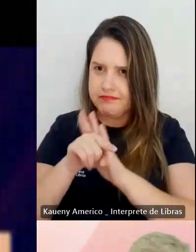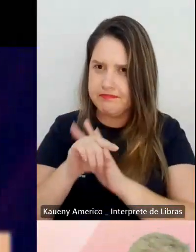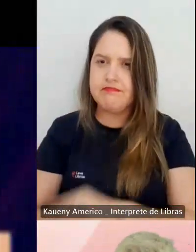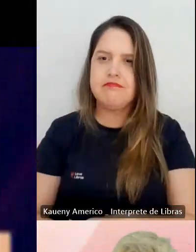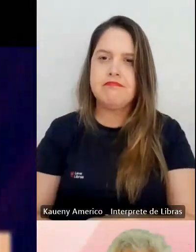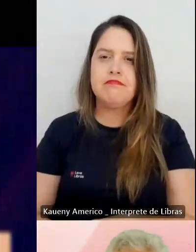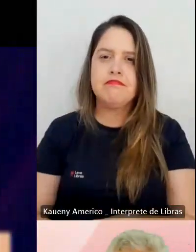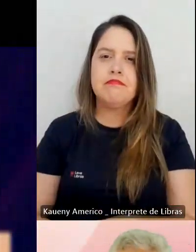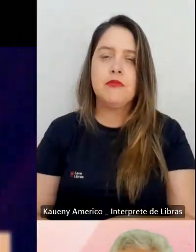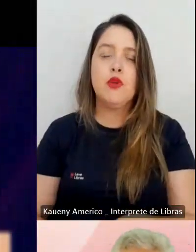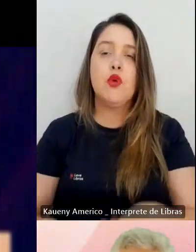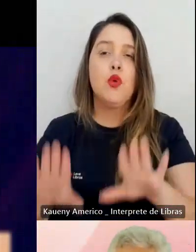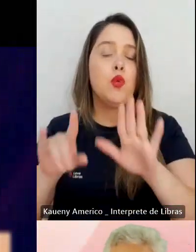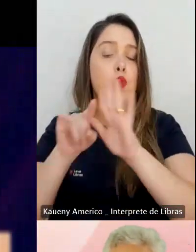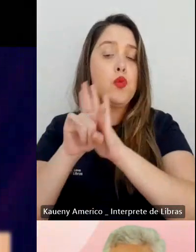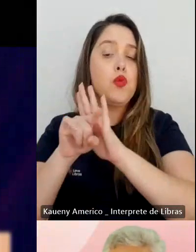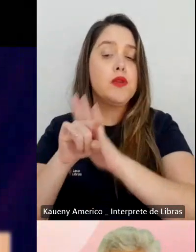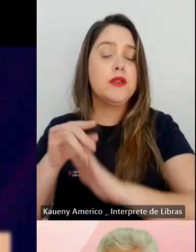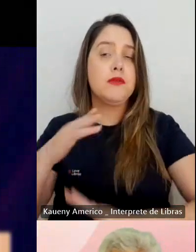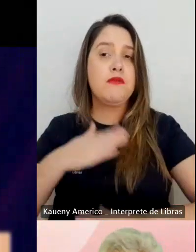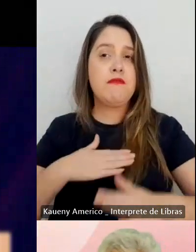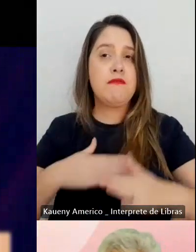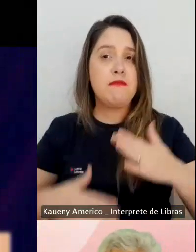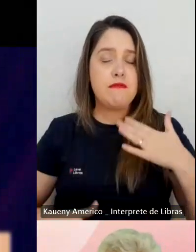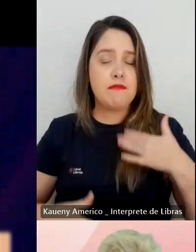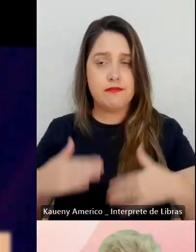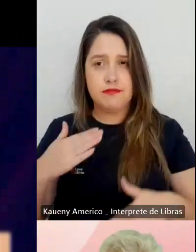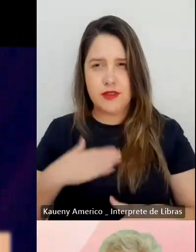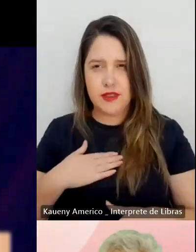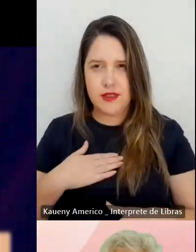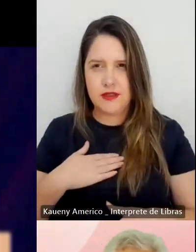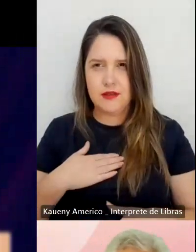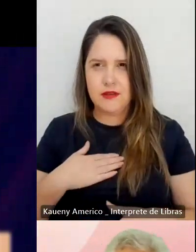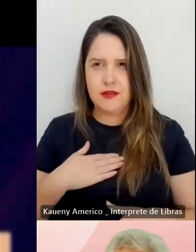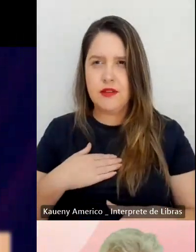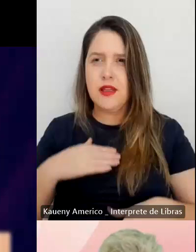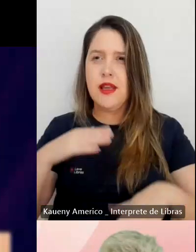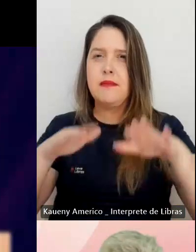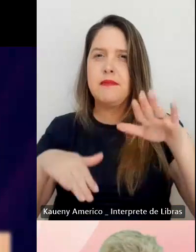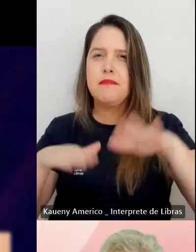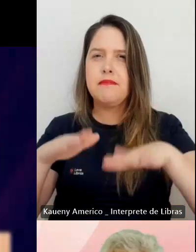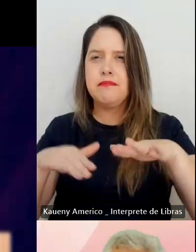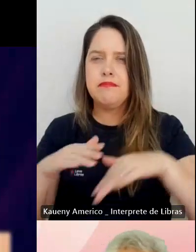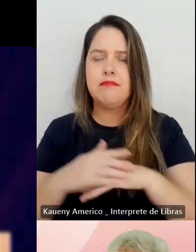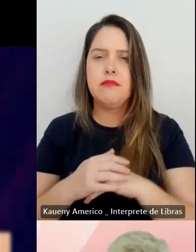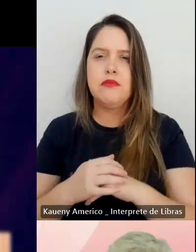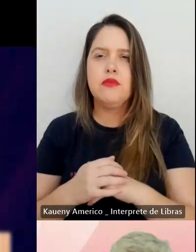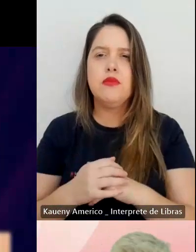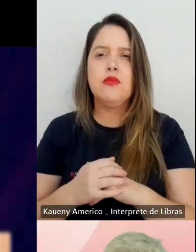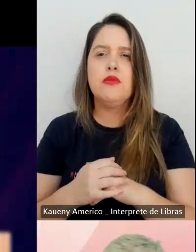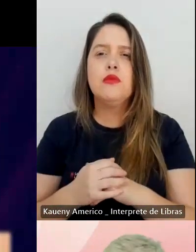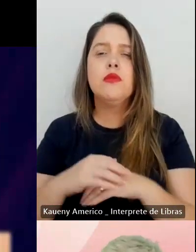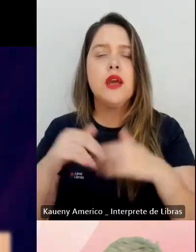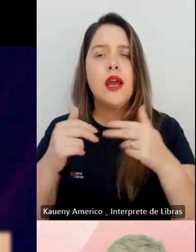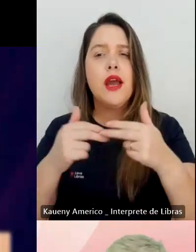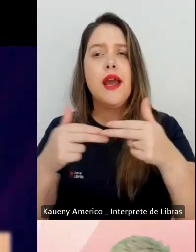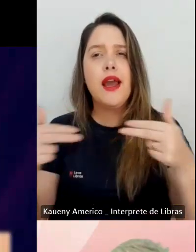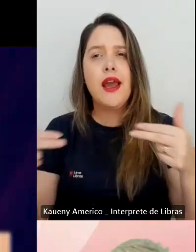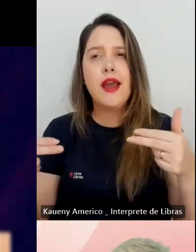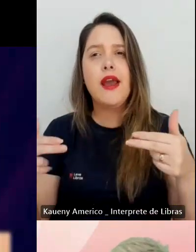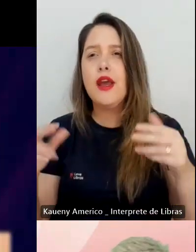físico. Ele consiste basicamente na e é uma coisa que aqui todo